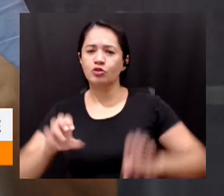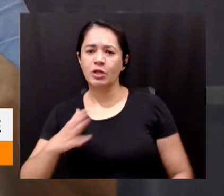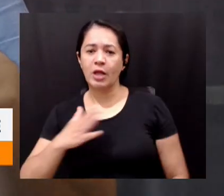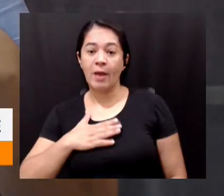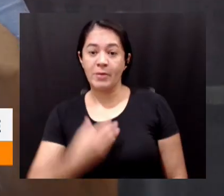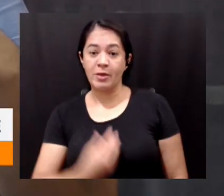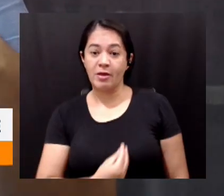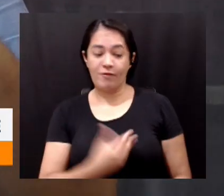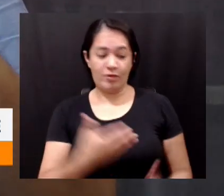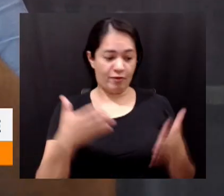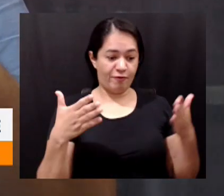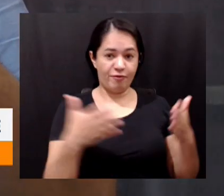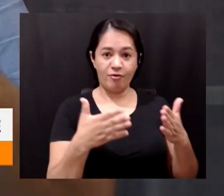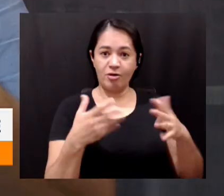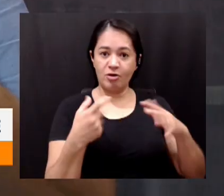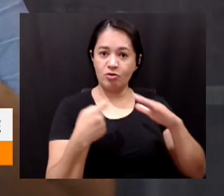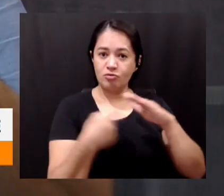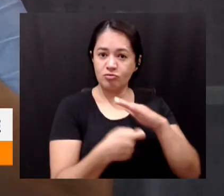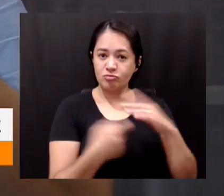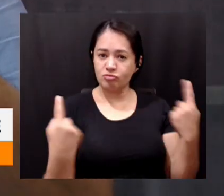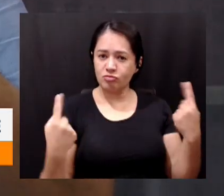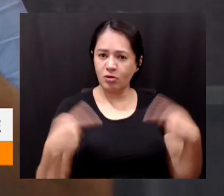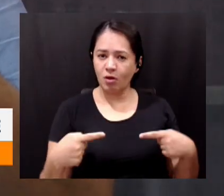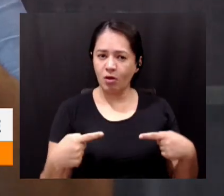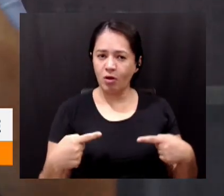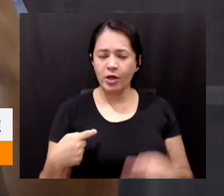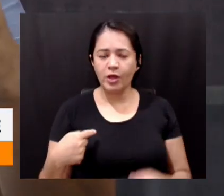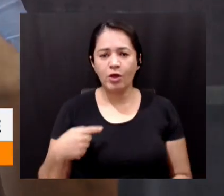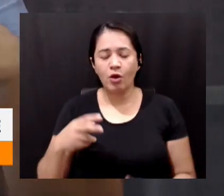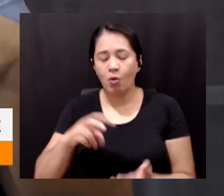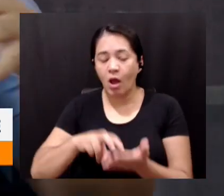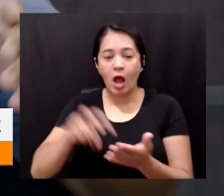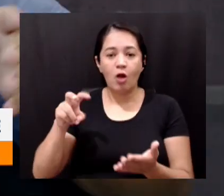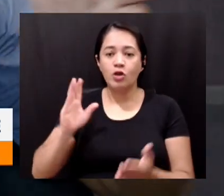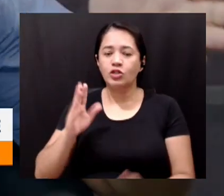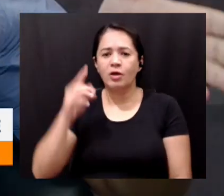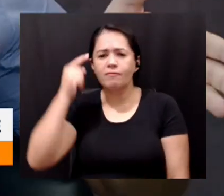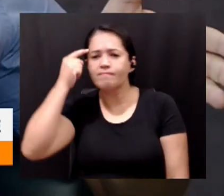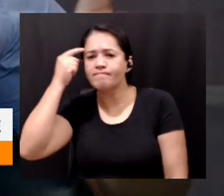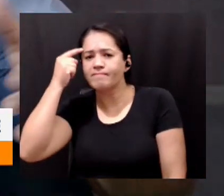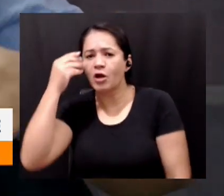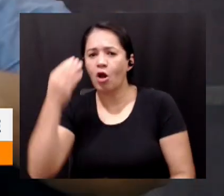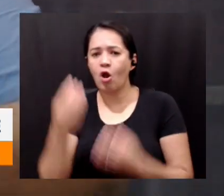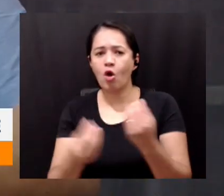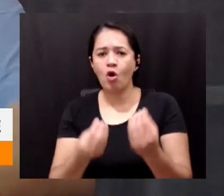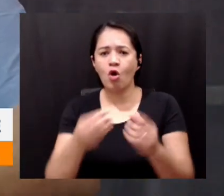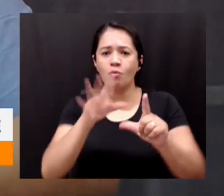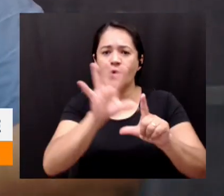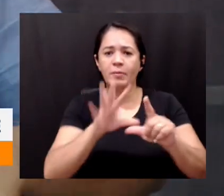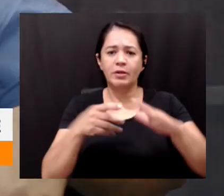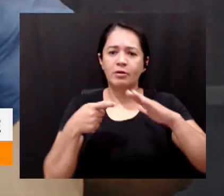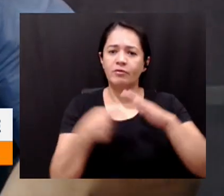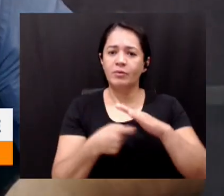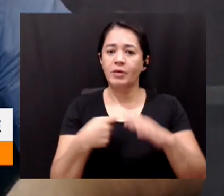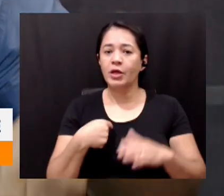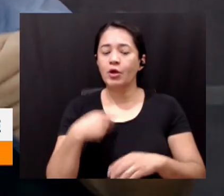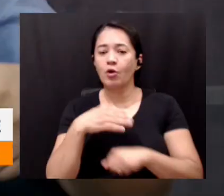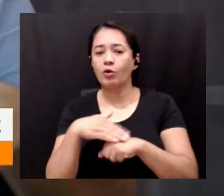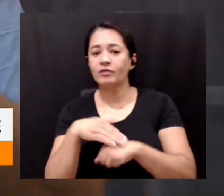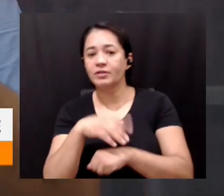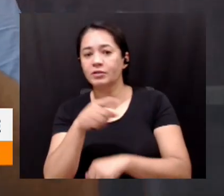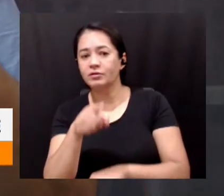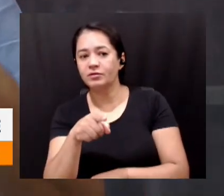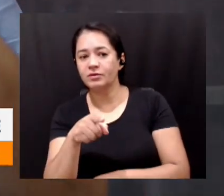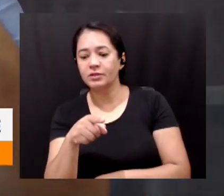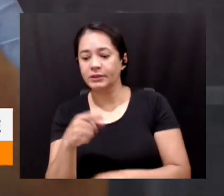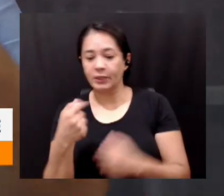né? Eu estou pensando desde a hora que eu acordo sobre a plataforma. Estou aqui conversando com você e aí eu preciso olhar meu